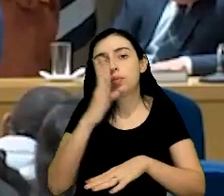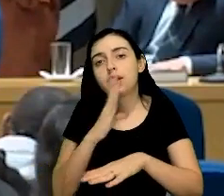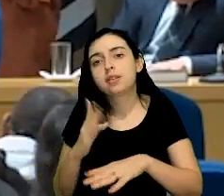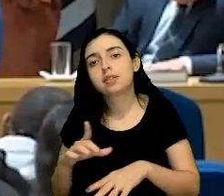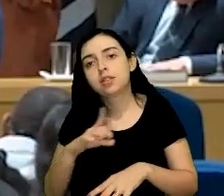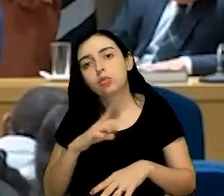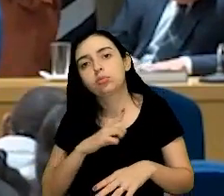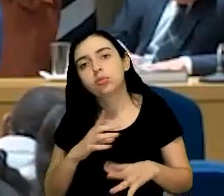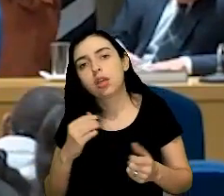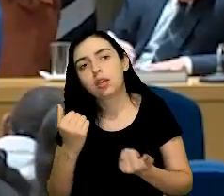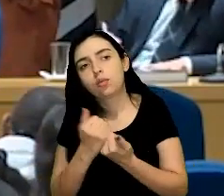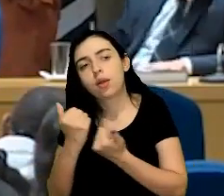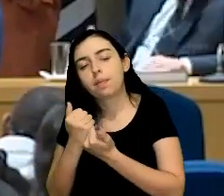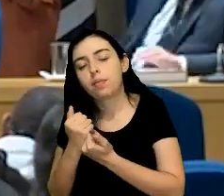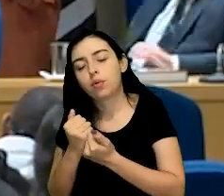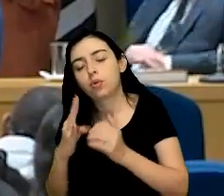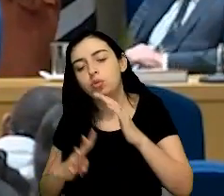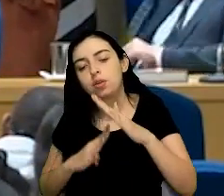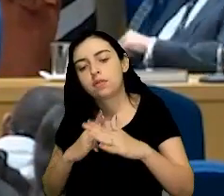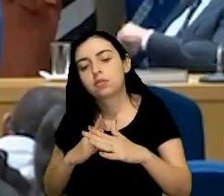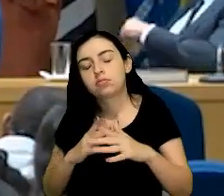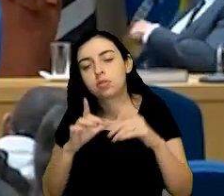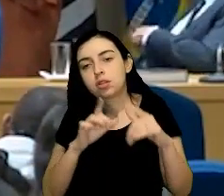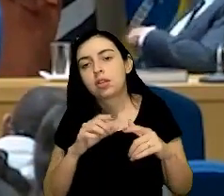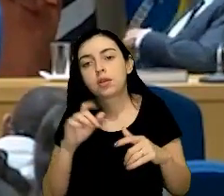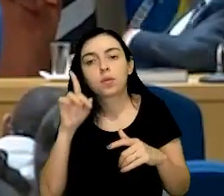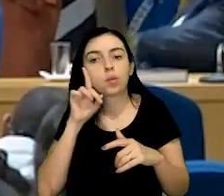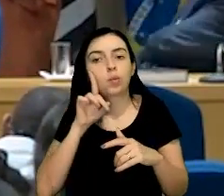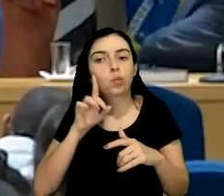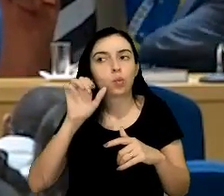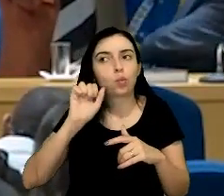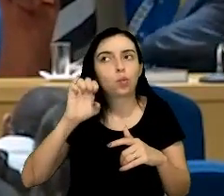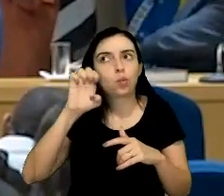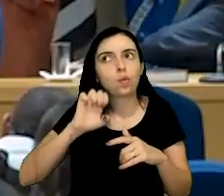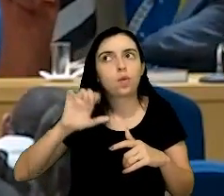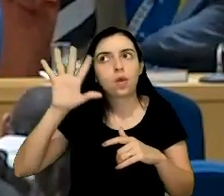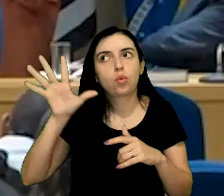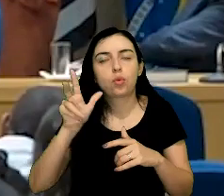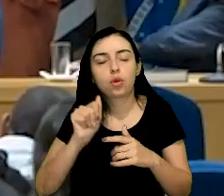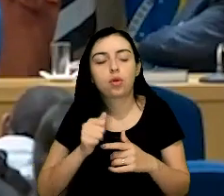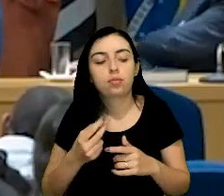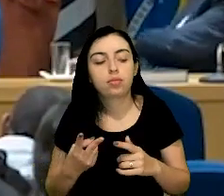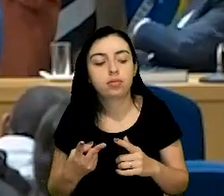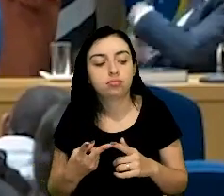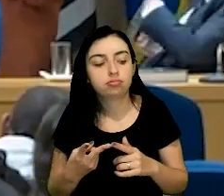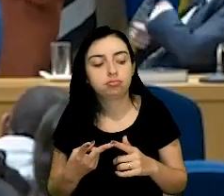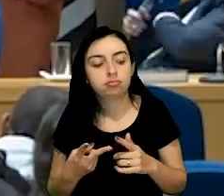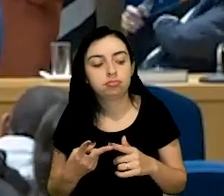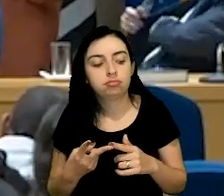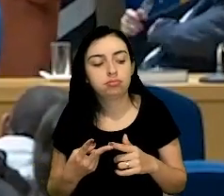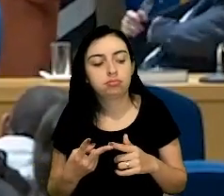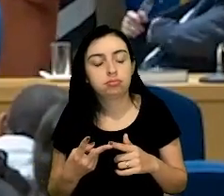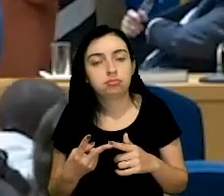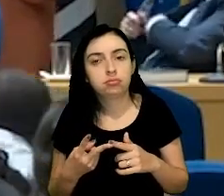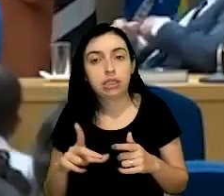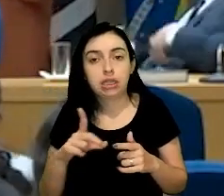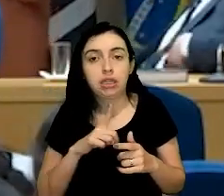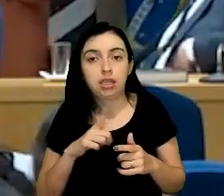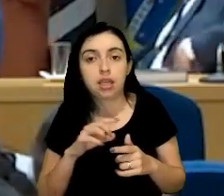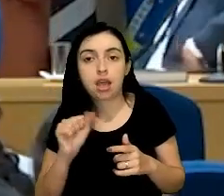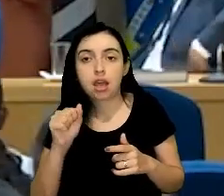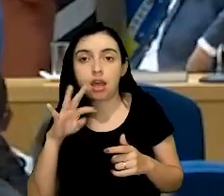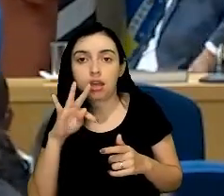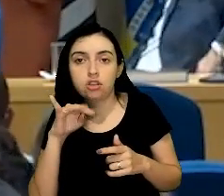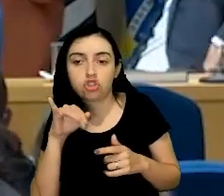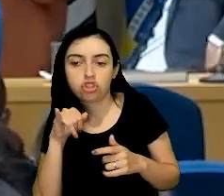refúgio. Olha, aqui tem na Europa, né? Aqui, tá? Tem haitianos, que tem o Estatuto